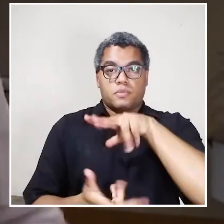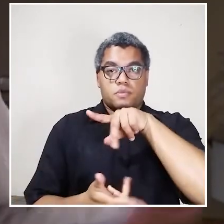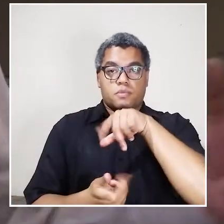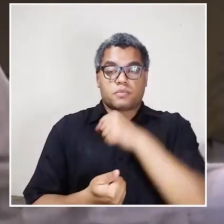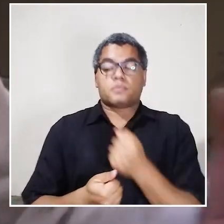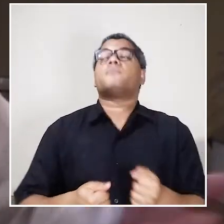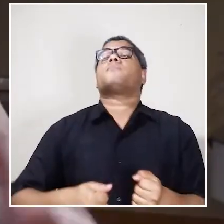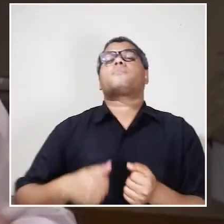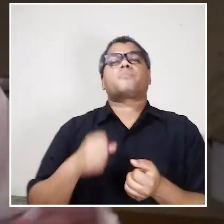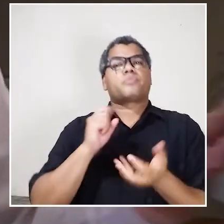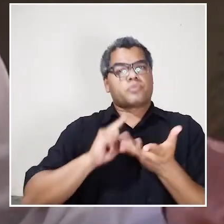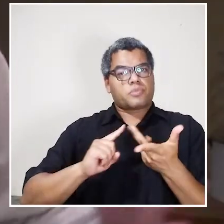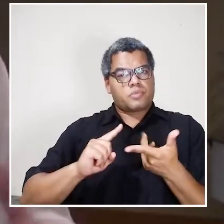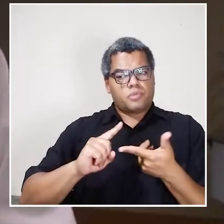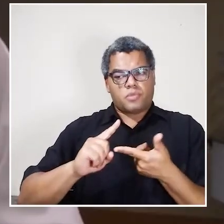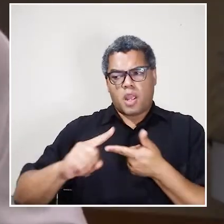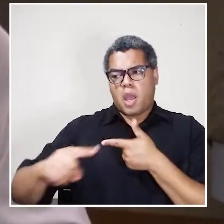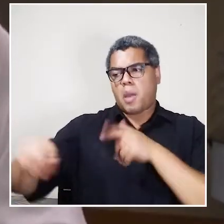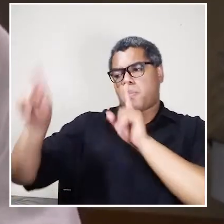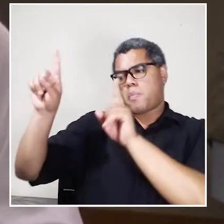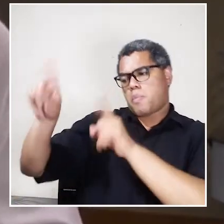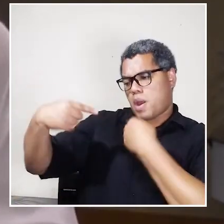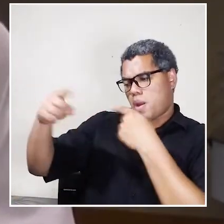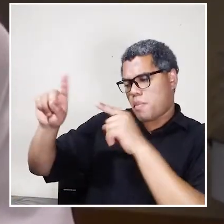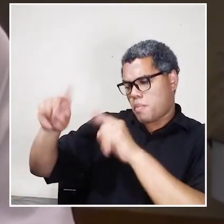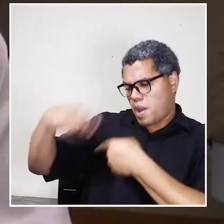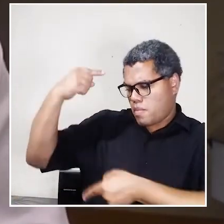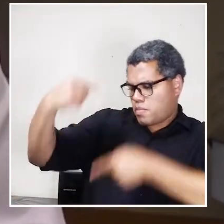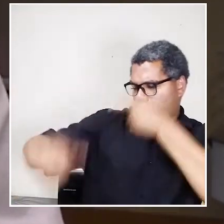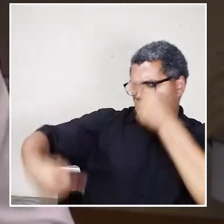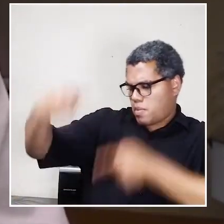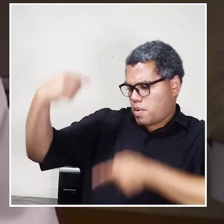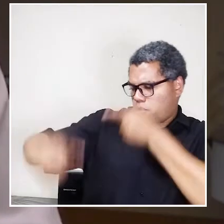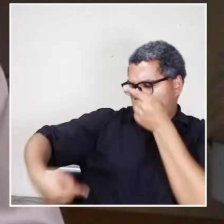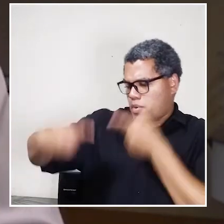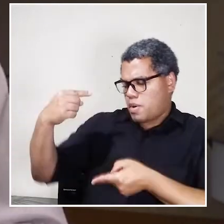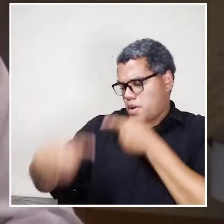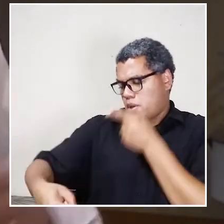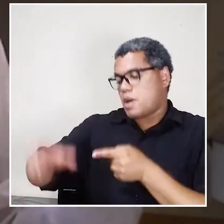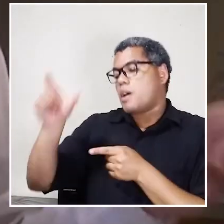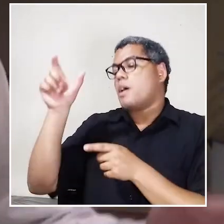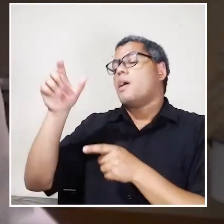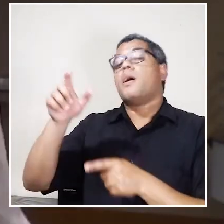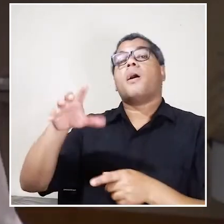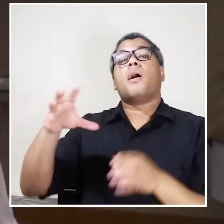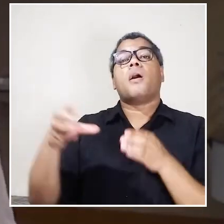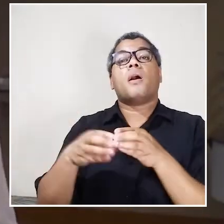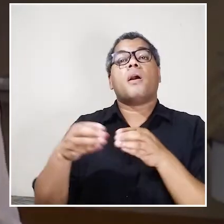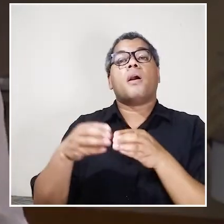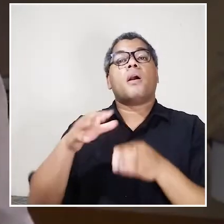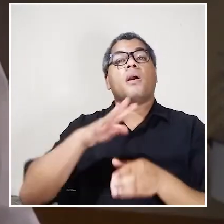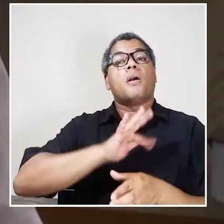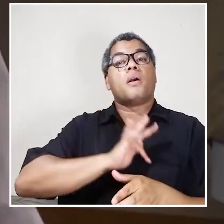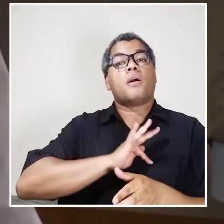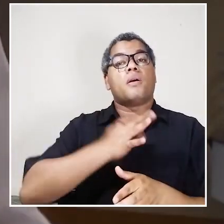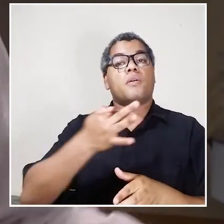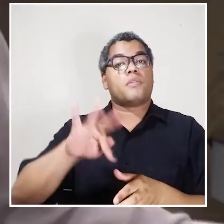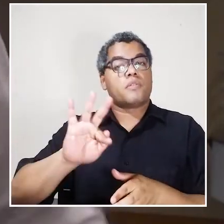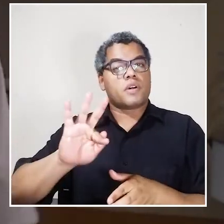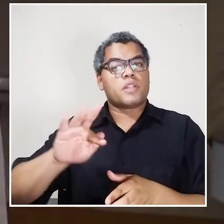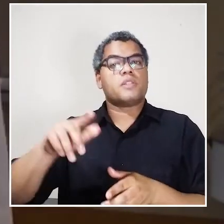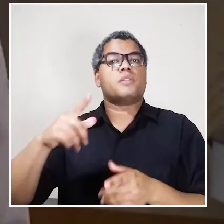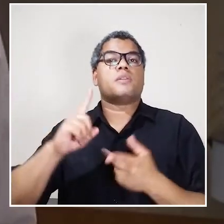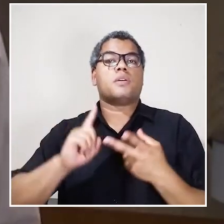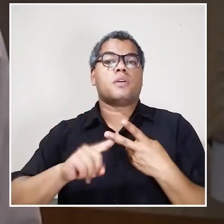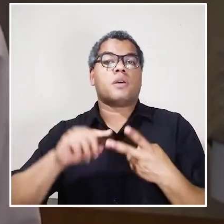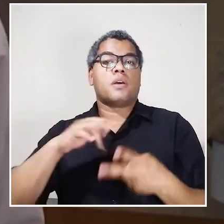ele sendo muitas vezes colocado em situações difíceis pelos fariseus, pelos religiosos de plantão da época, e a